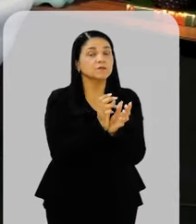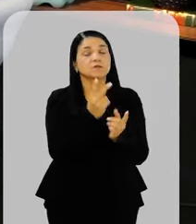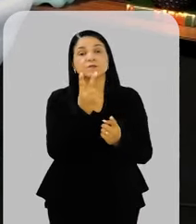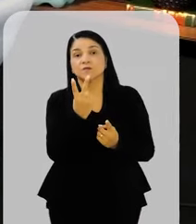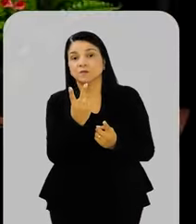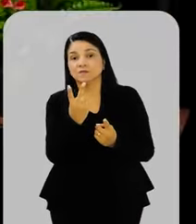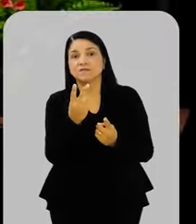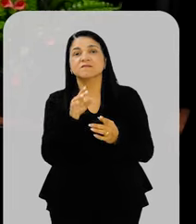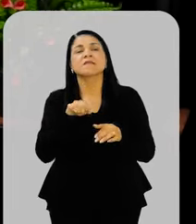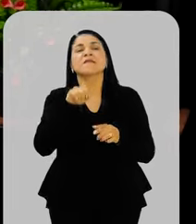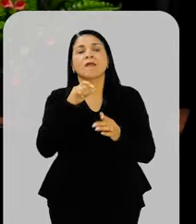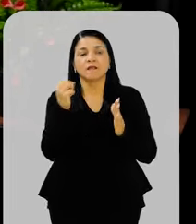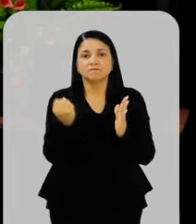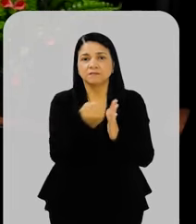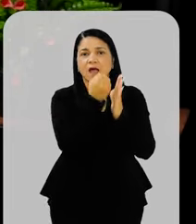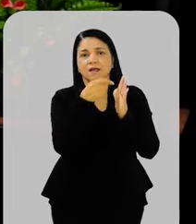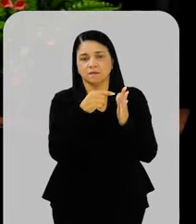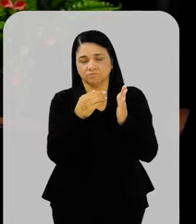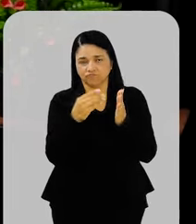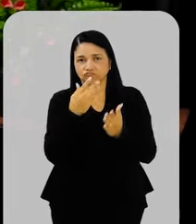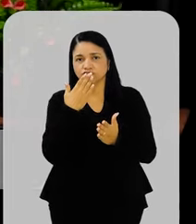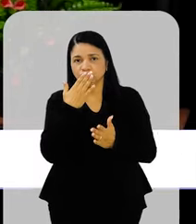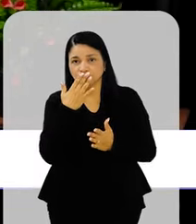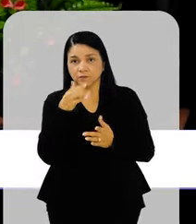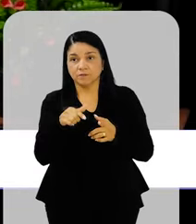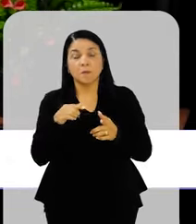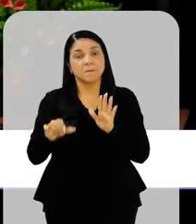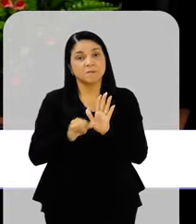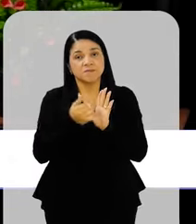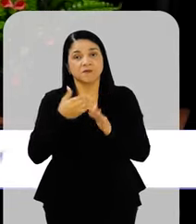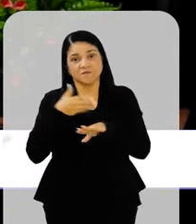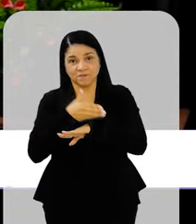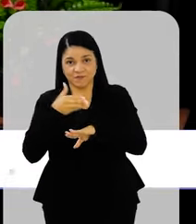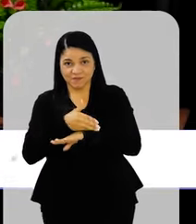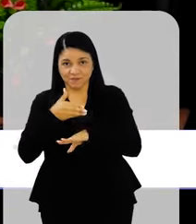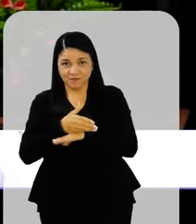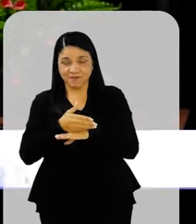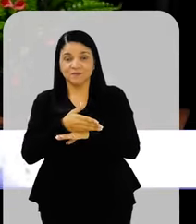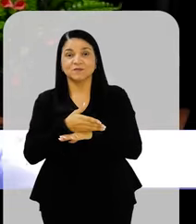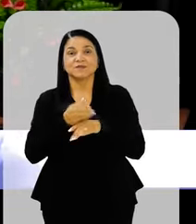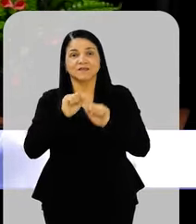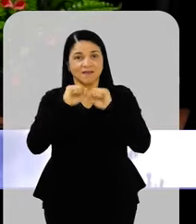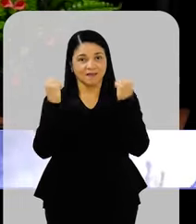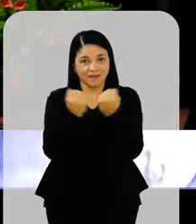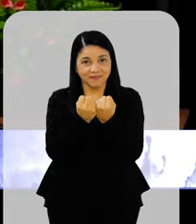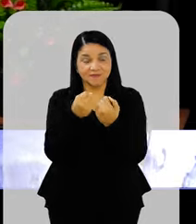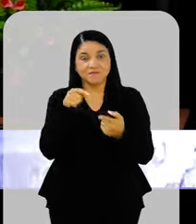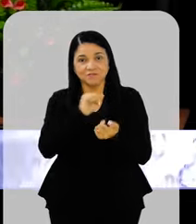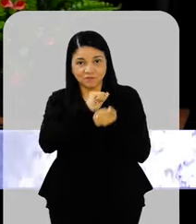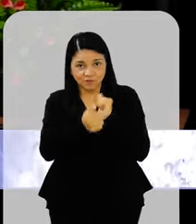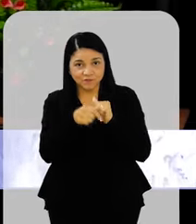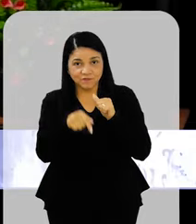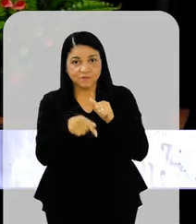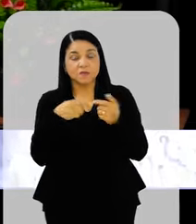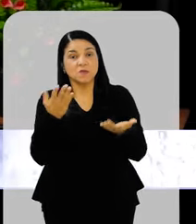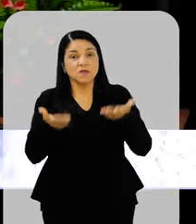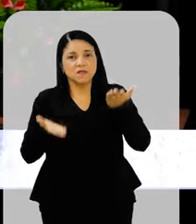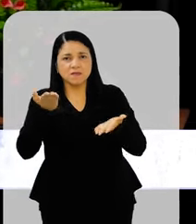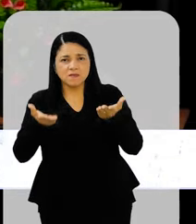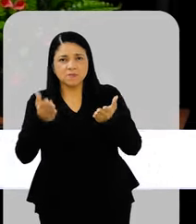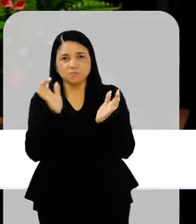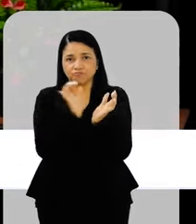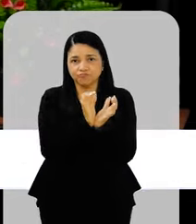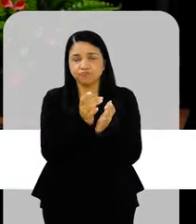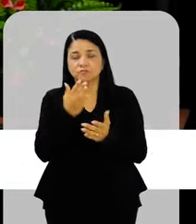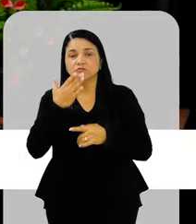começar, é um prazer estar aqui participando pela primeira vez do programa Arena Esportiva. E o grande destaque da Série A2 até o momento é o equilíbrio entre as equipes, né? O fator